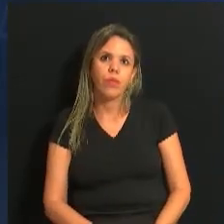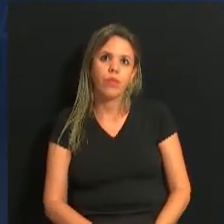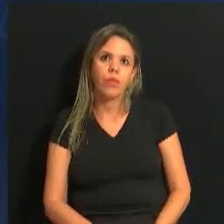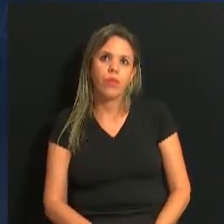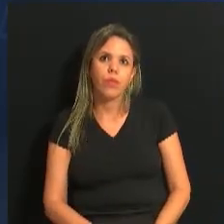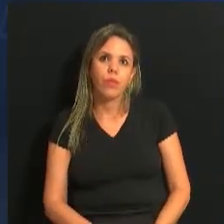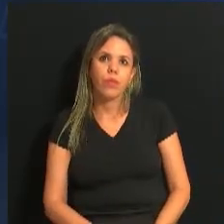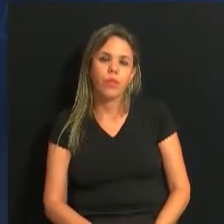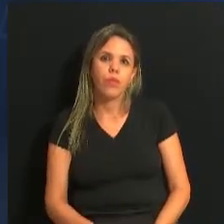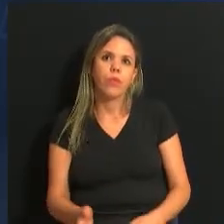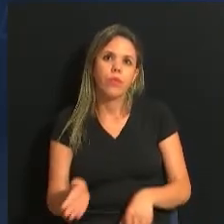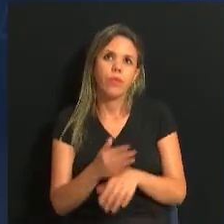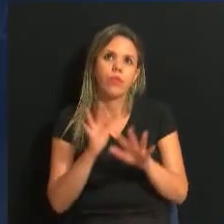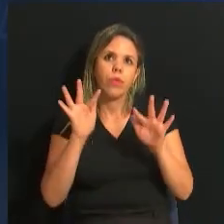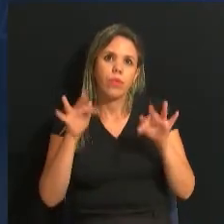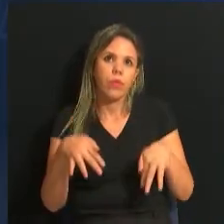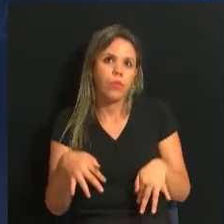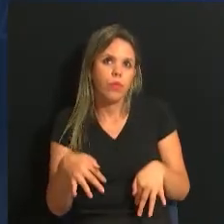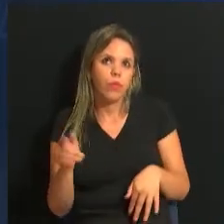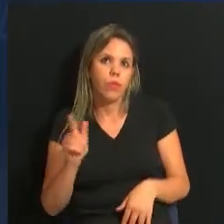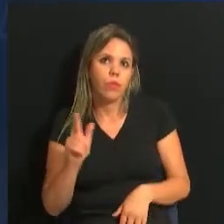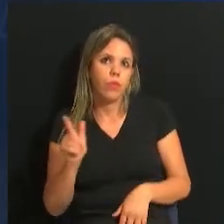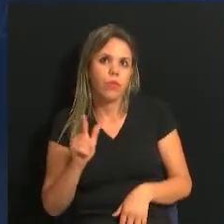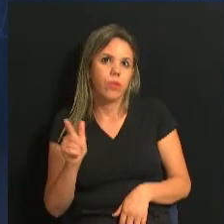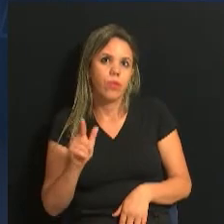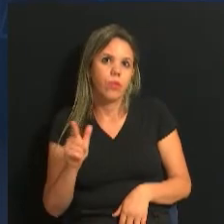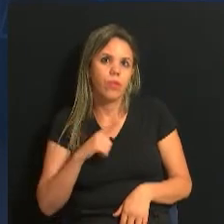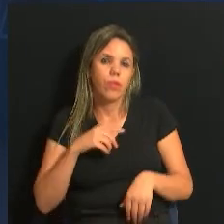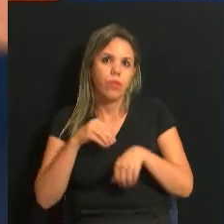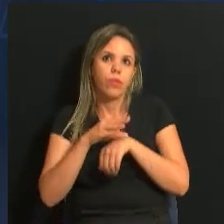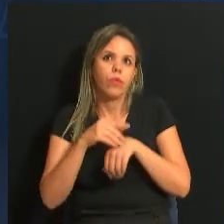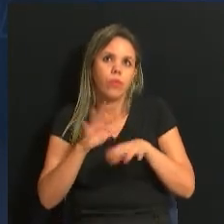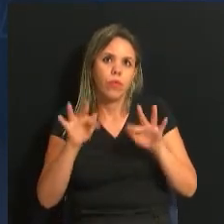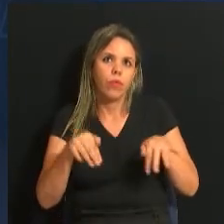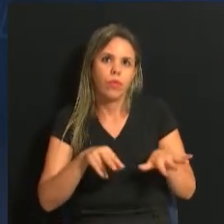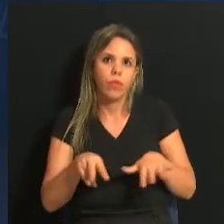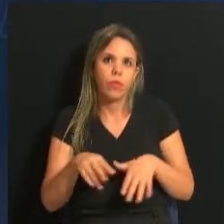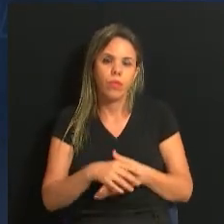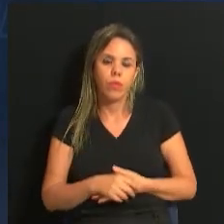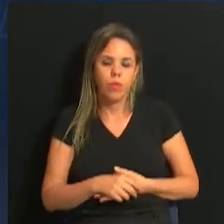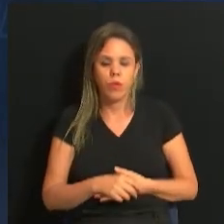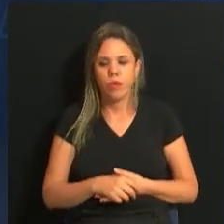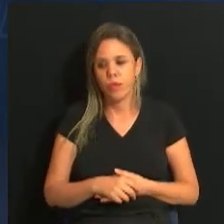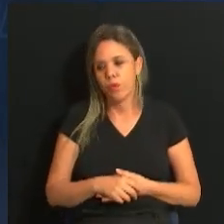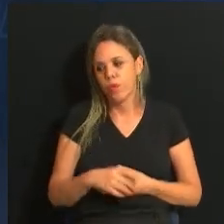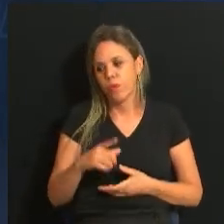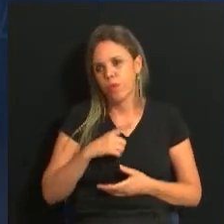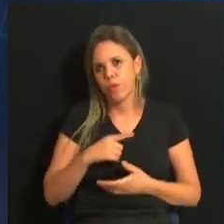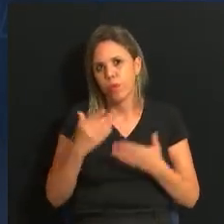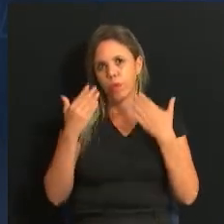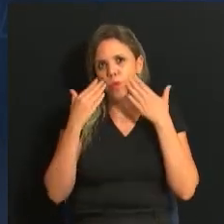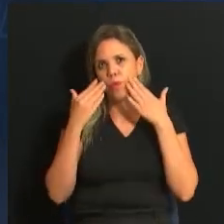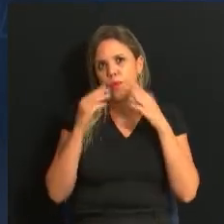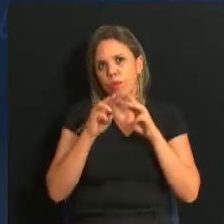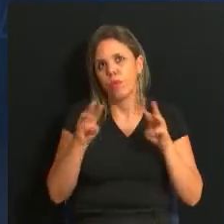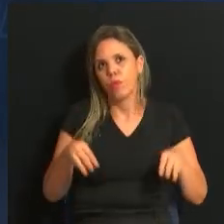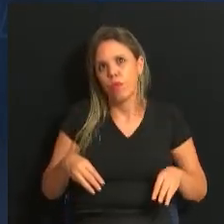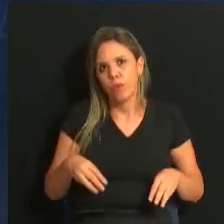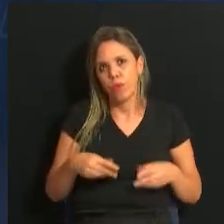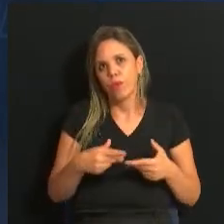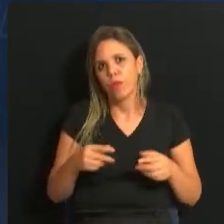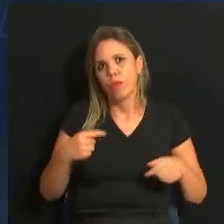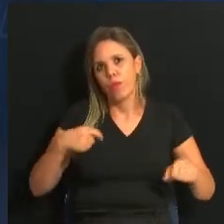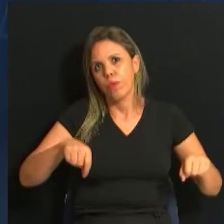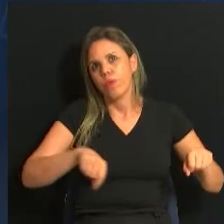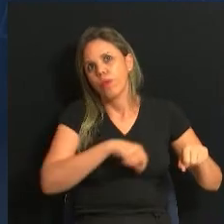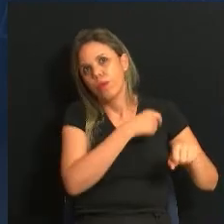antes de encerrar o Câmara Notícia, é claro que tem dicas para o seu fim de semana, tem exposição, apresentação de orquestra